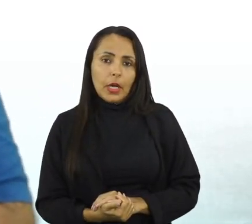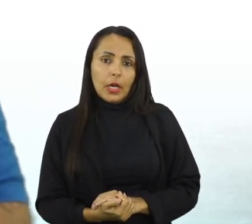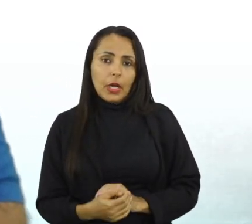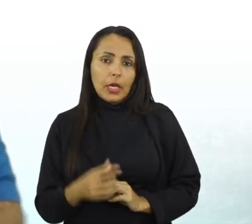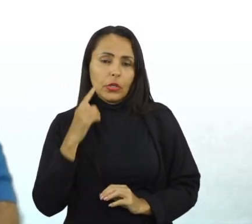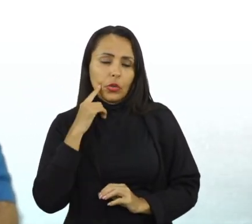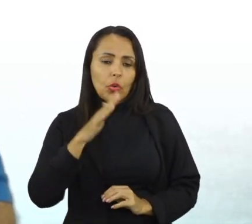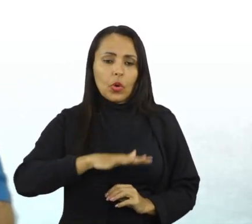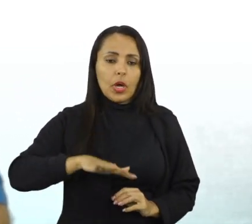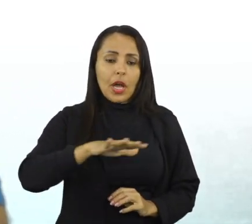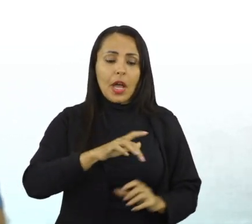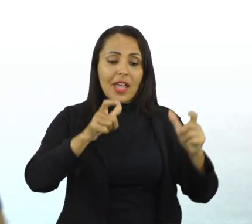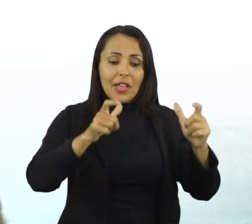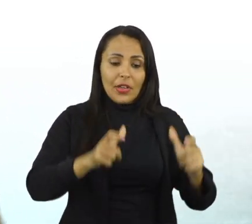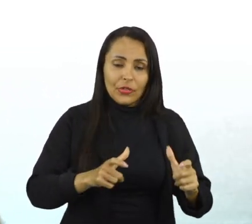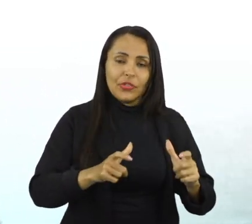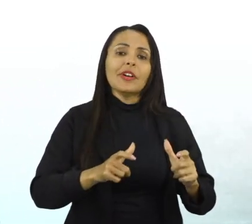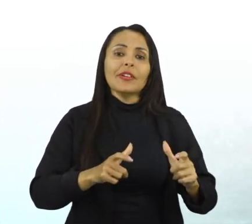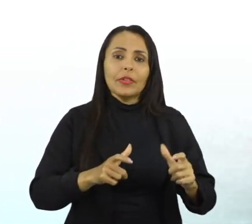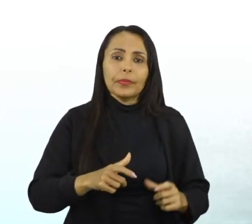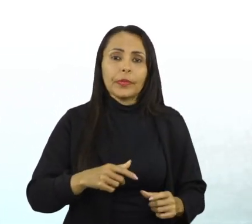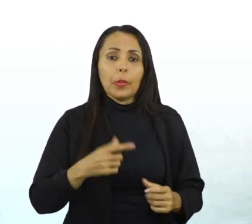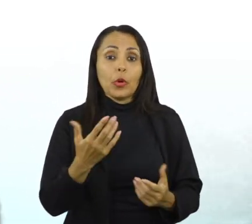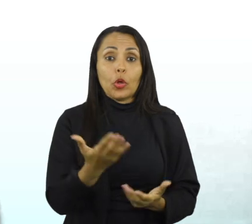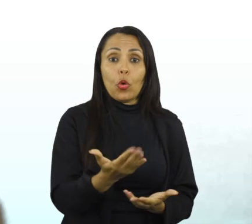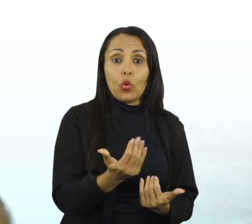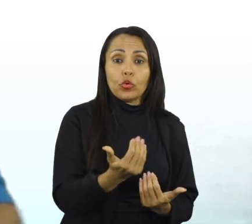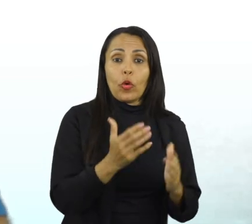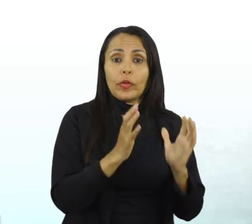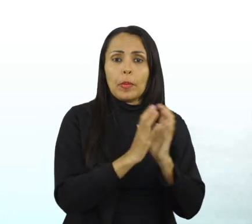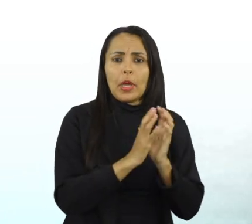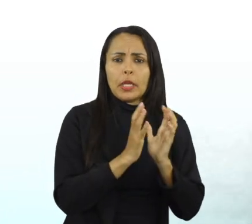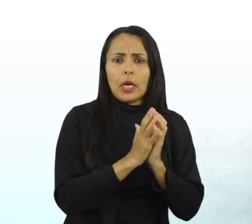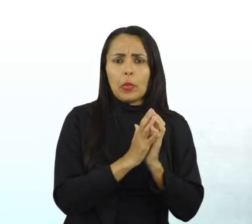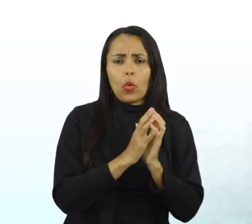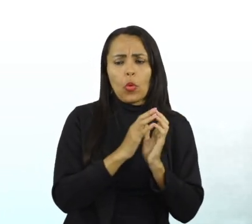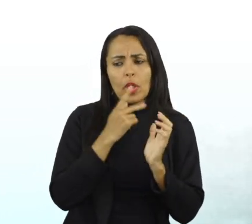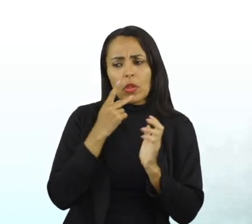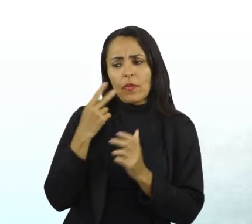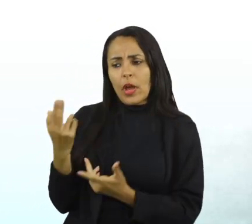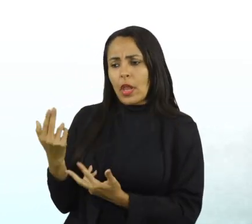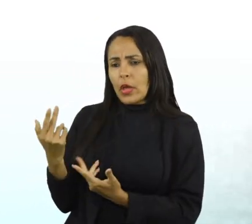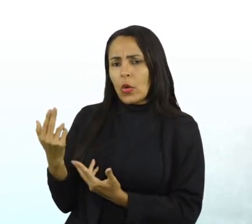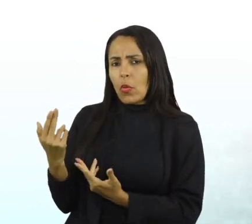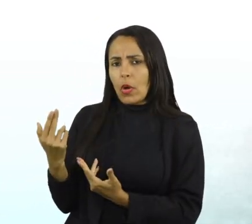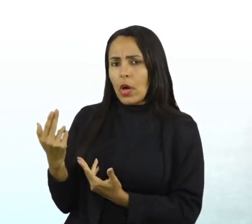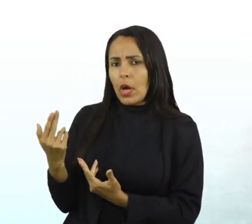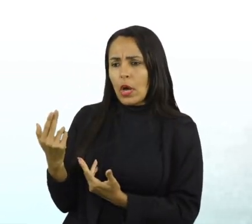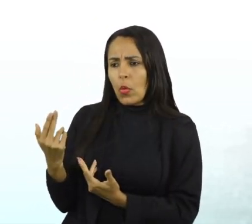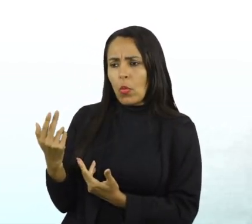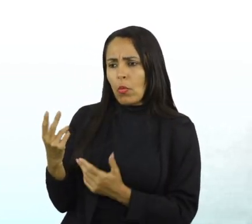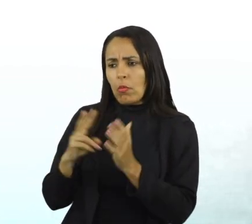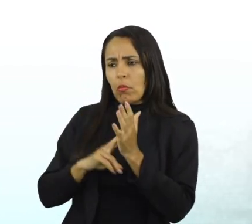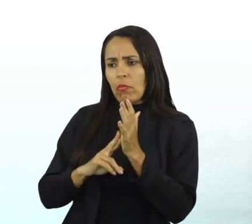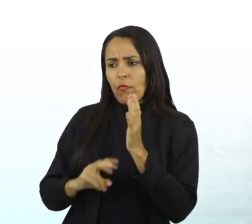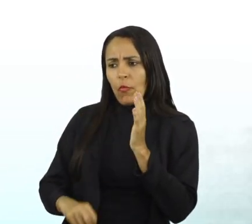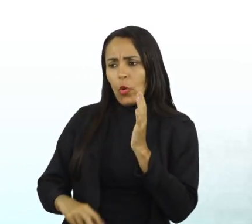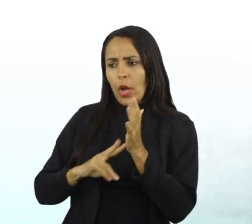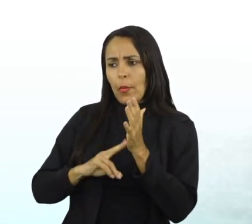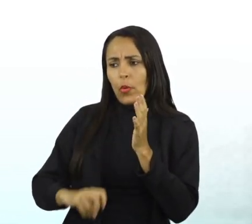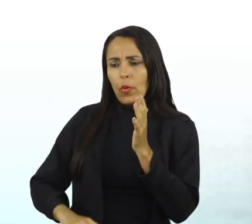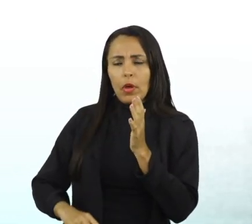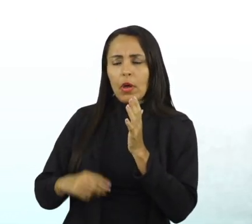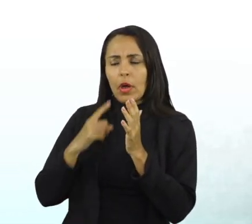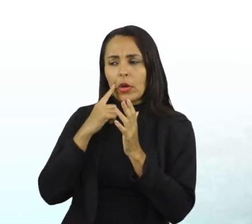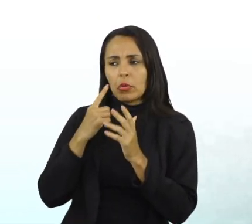região, ó o regionalismo também. Porque o jovem de Pernambuco não fala igual, da mesma forma, usando